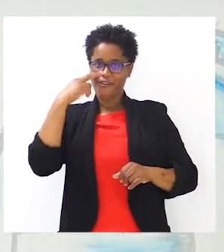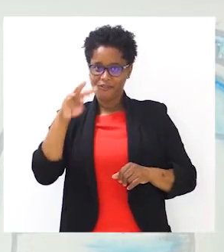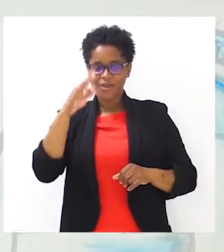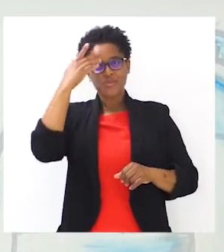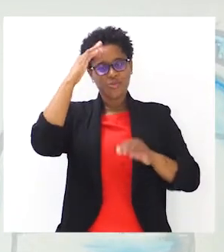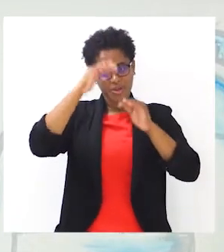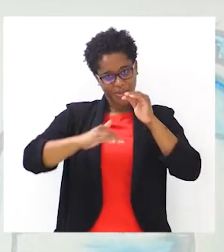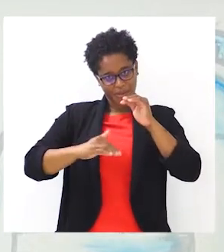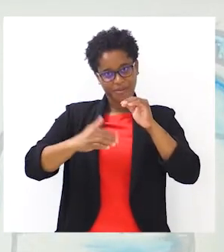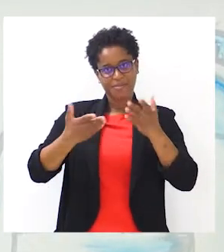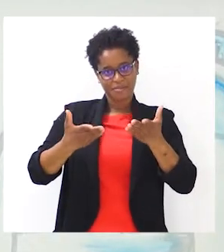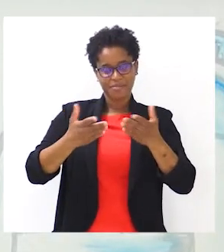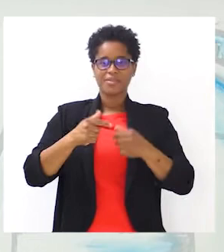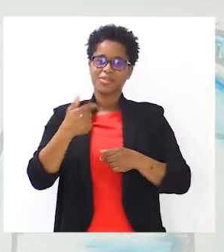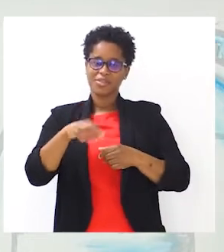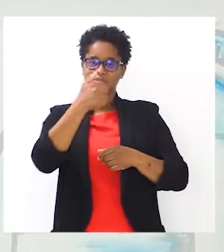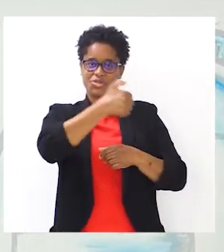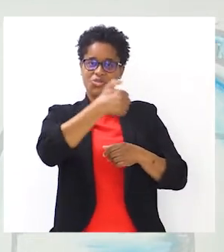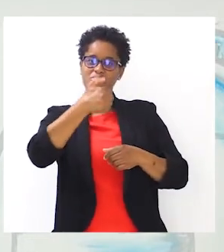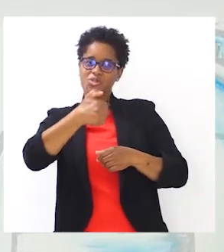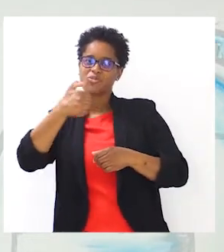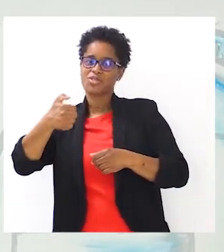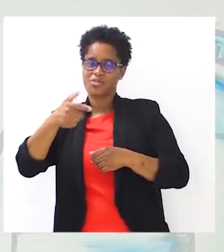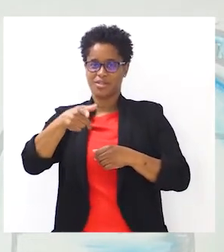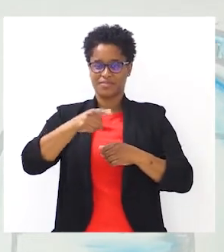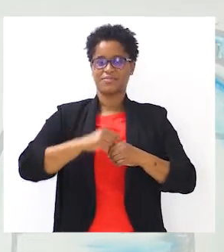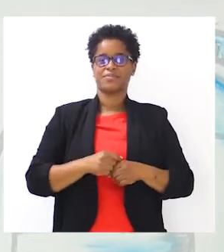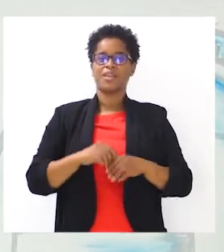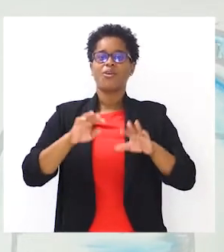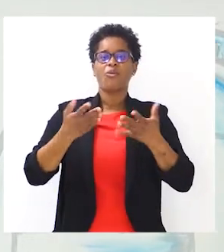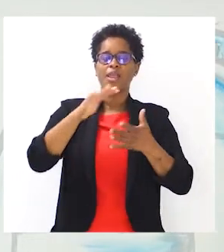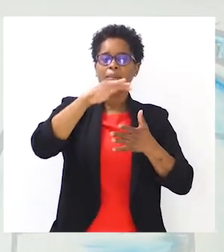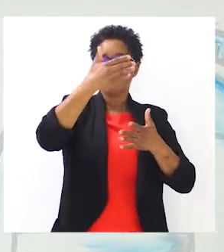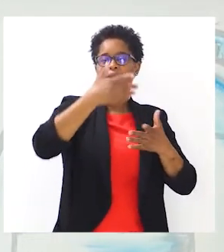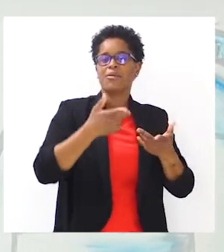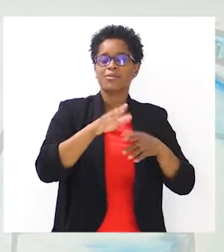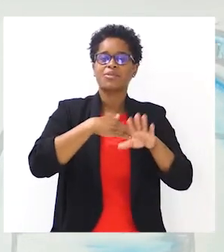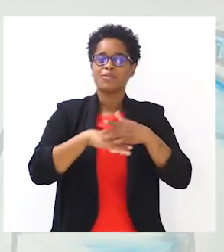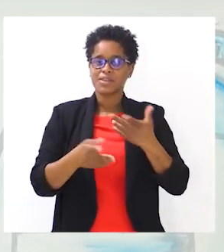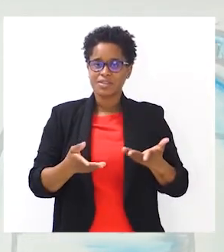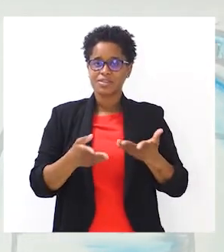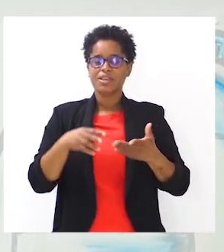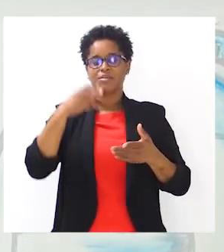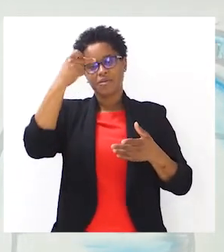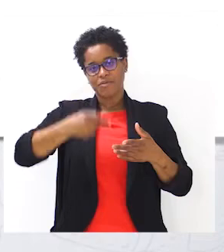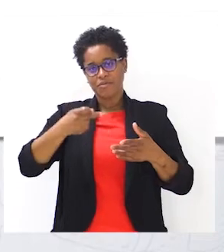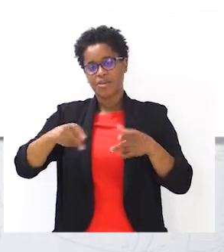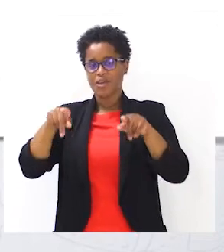os denominadores? Temos 5, 5, 5. Então, qual é o primeiro passo? Vamos